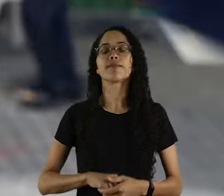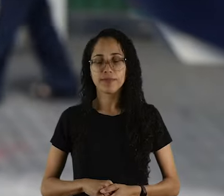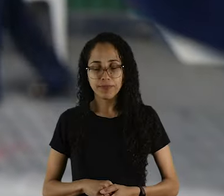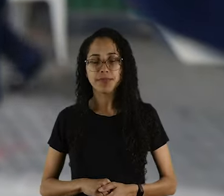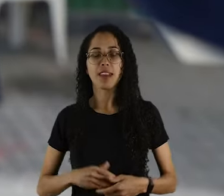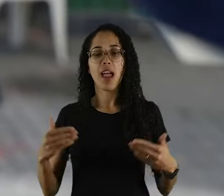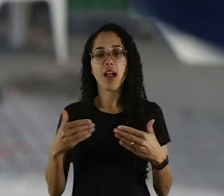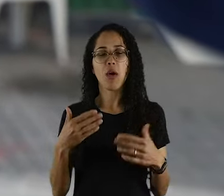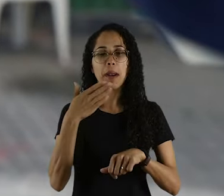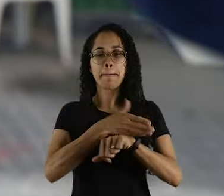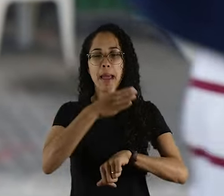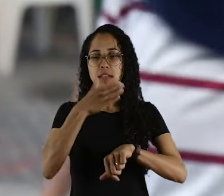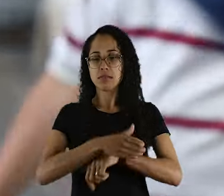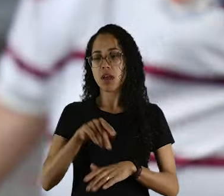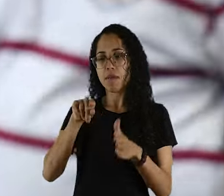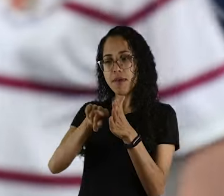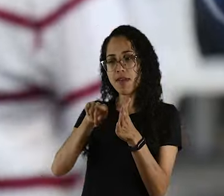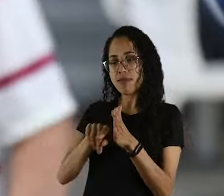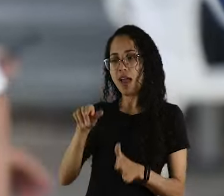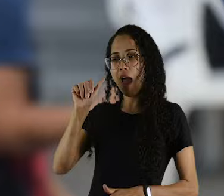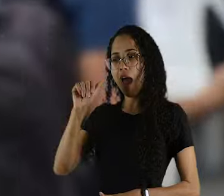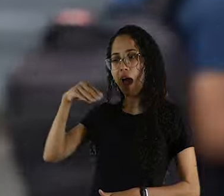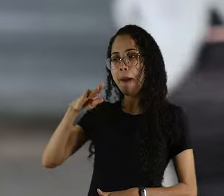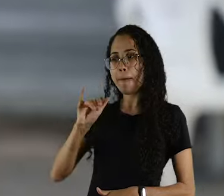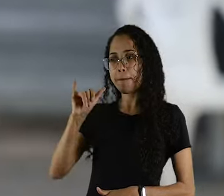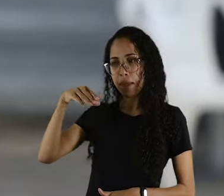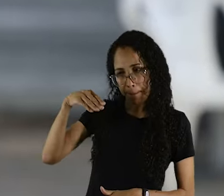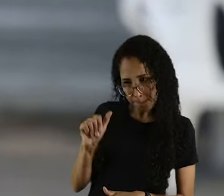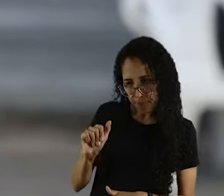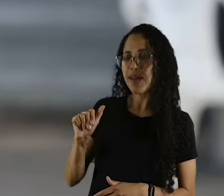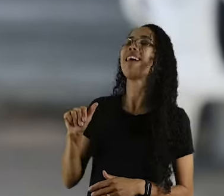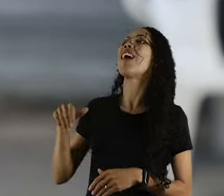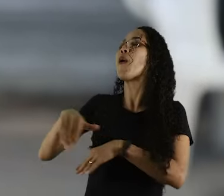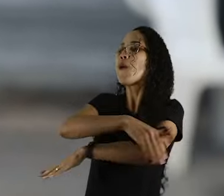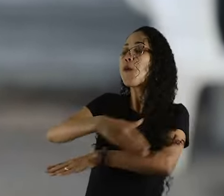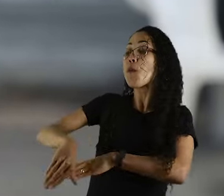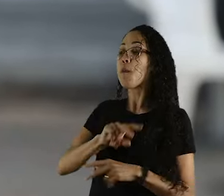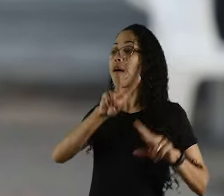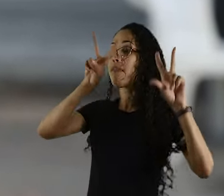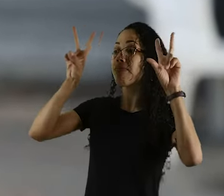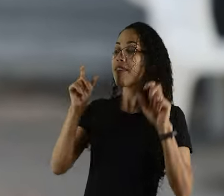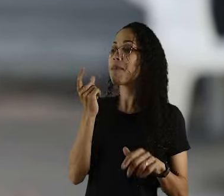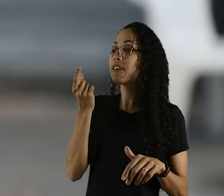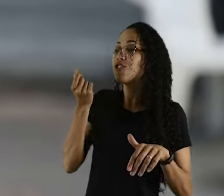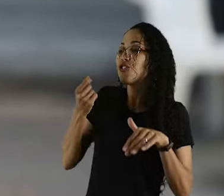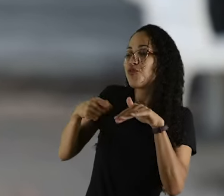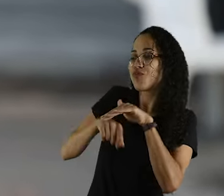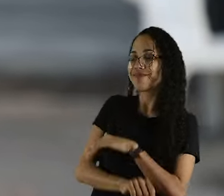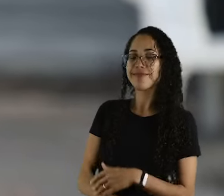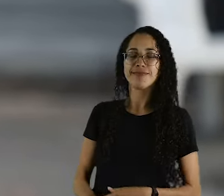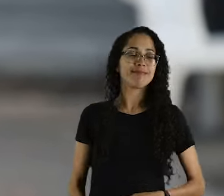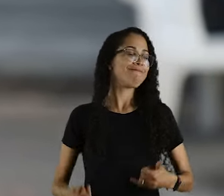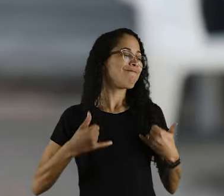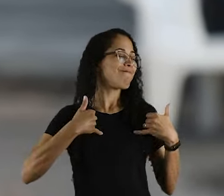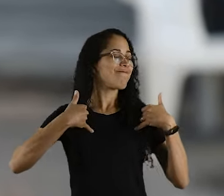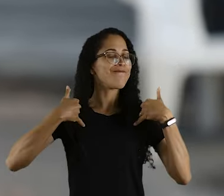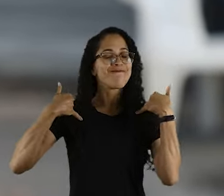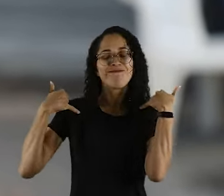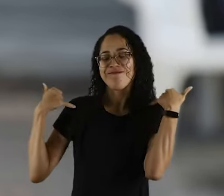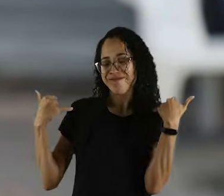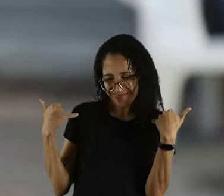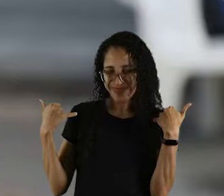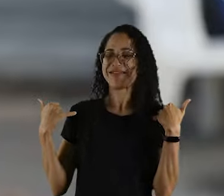Vou participar agora de uma pesquisa da Ambima na rua sobre como investe o dinheiro. Eu tô